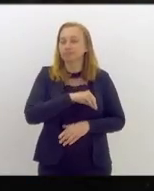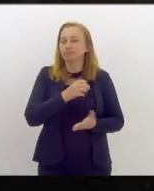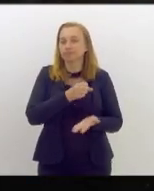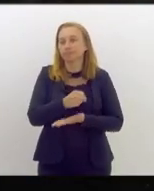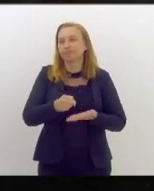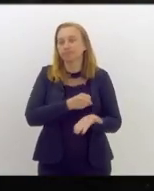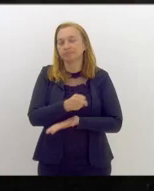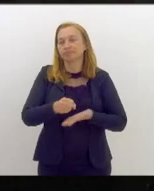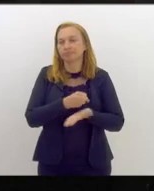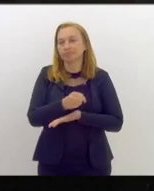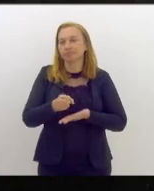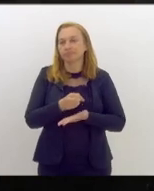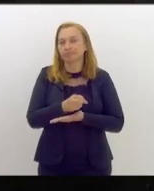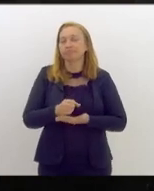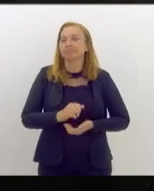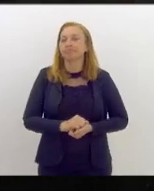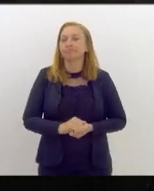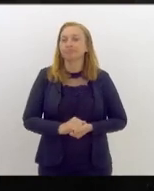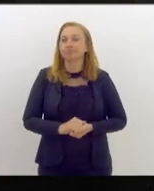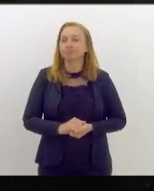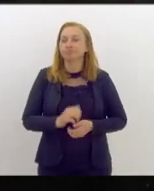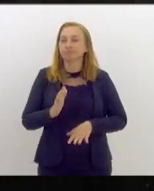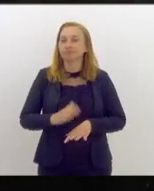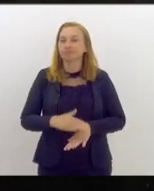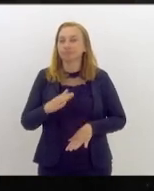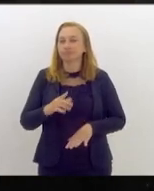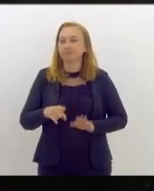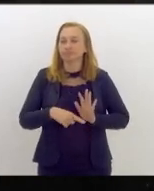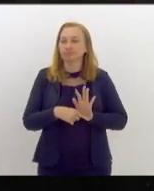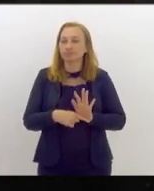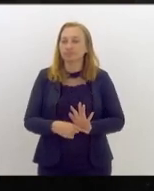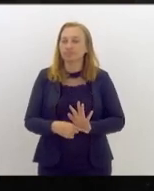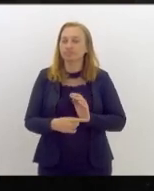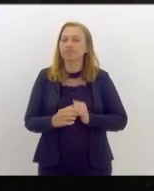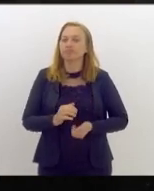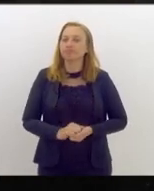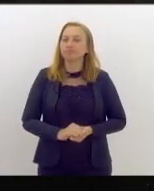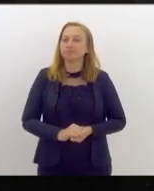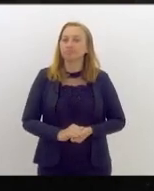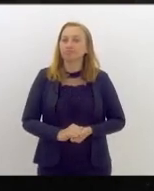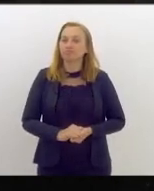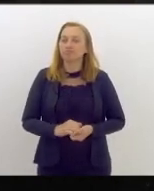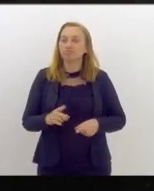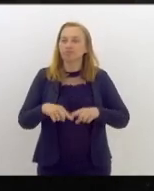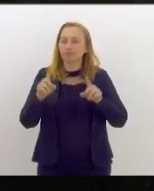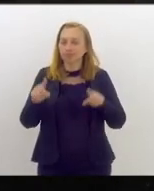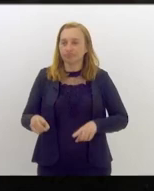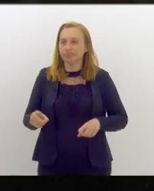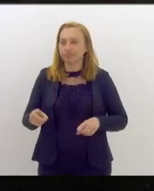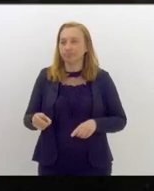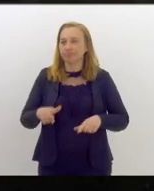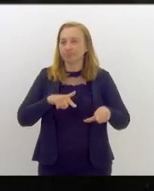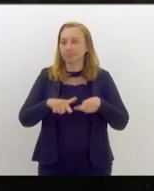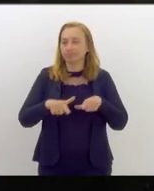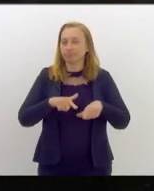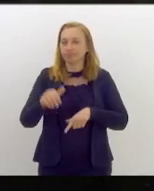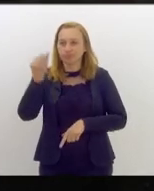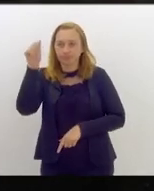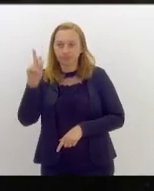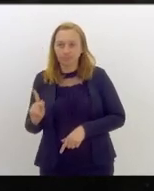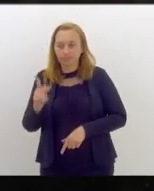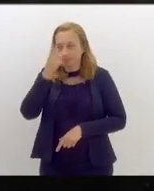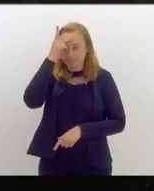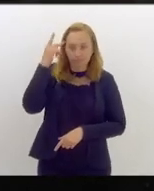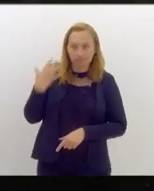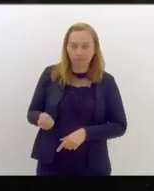o salário base aos gratificações e demais benefícios incidentes dos Servidores ativos e inativos e pensionistas